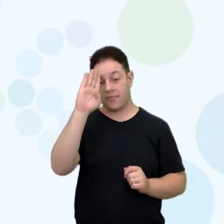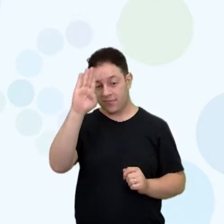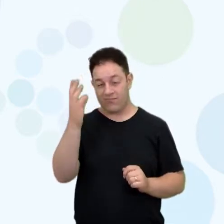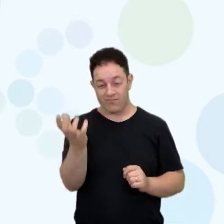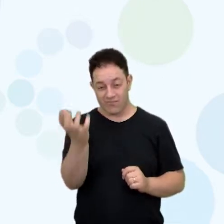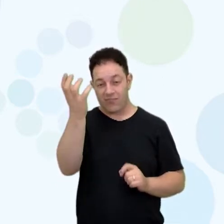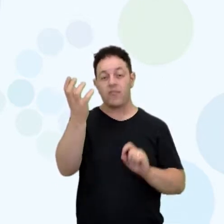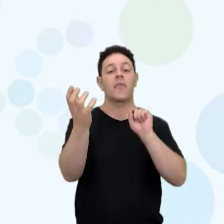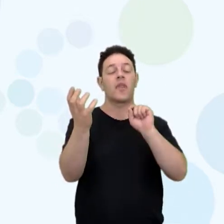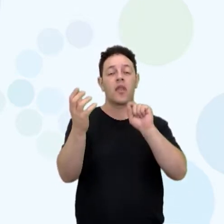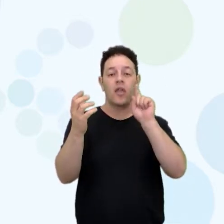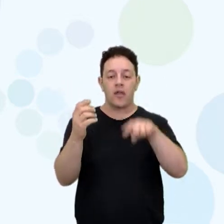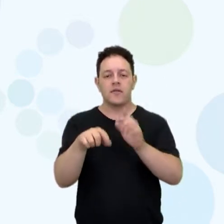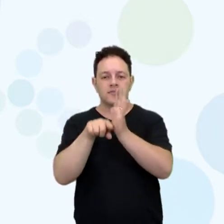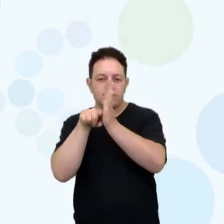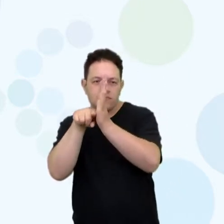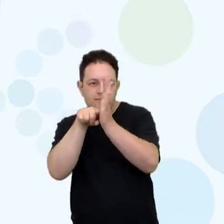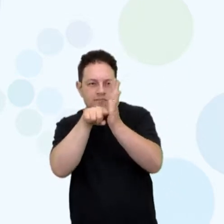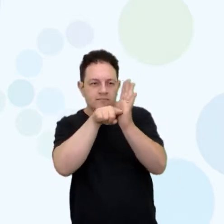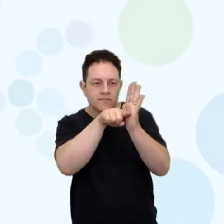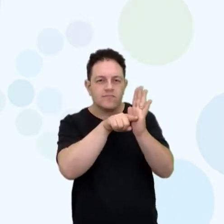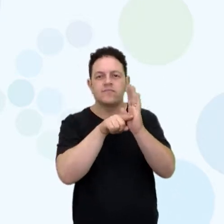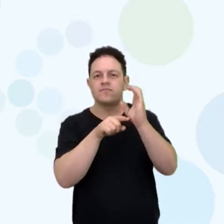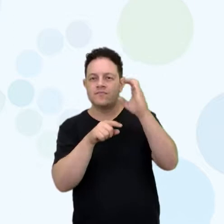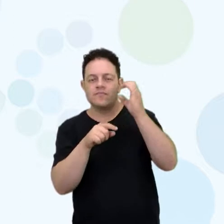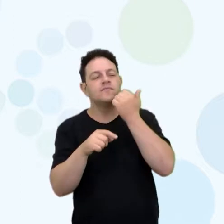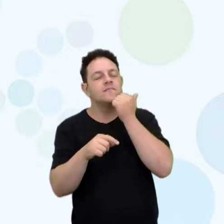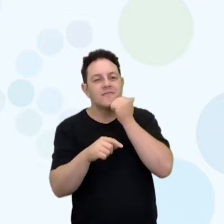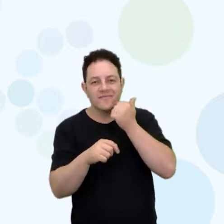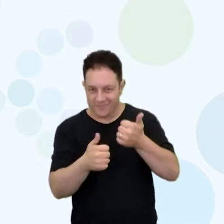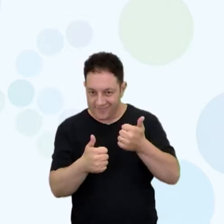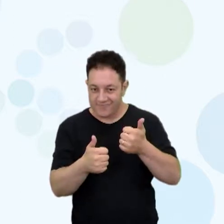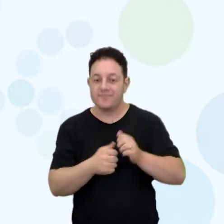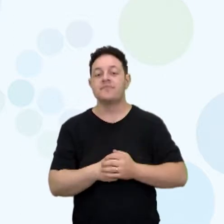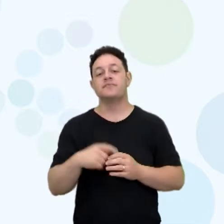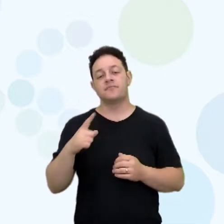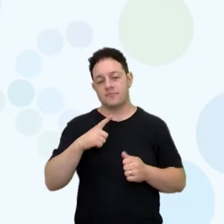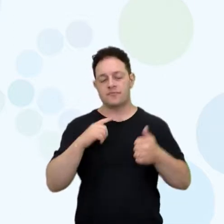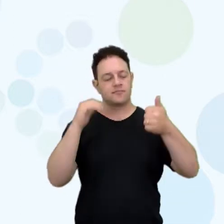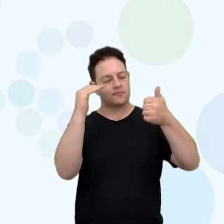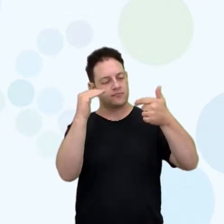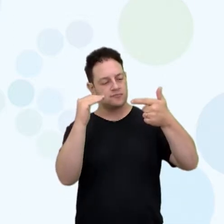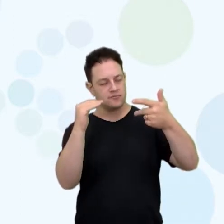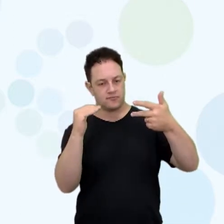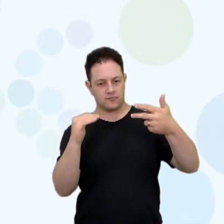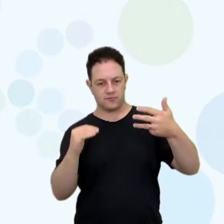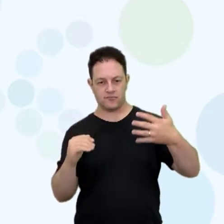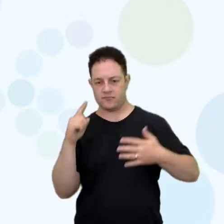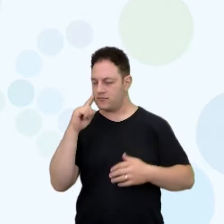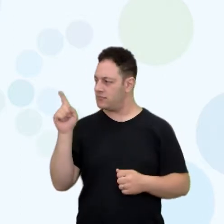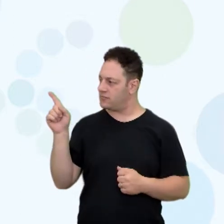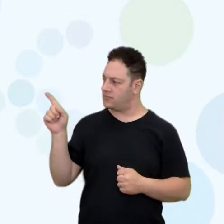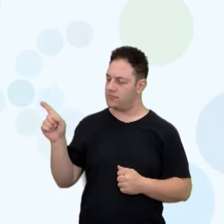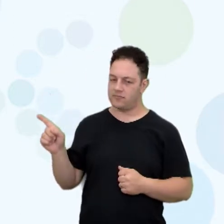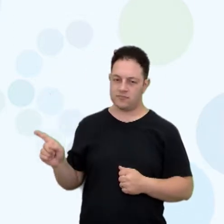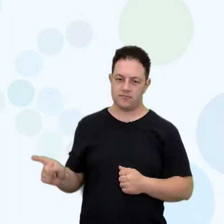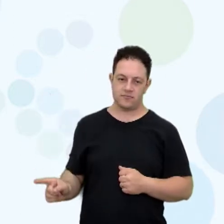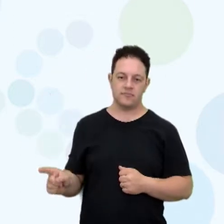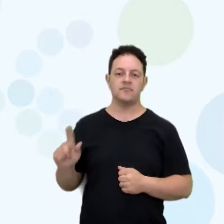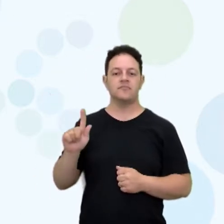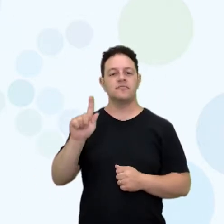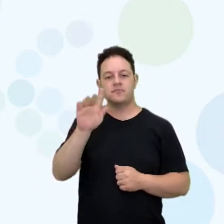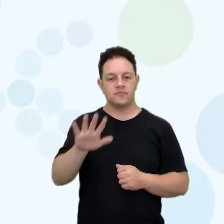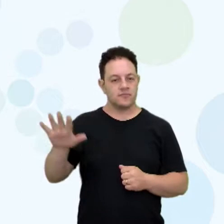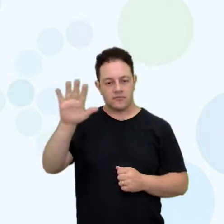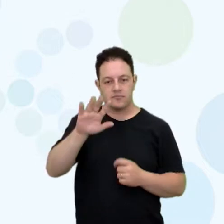eixo estruturante aí é a investigação científica. E tá lá, as habilidades de conhecimentos gerais,